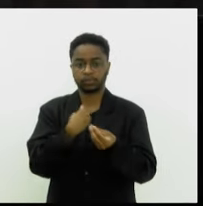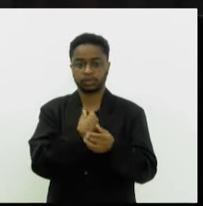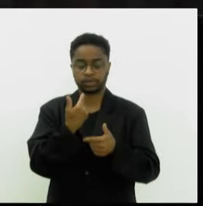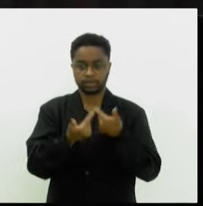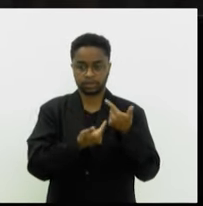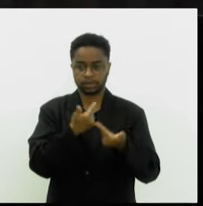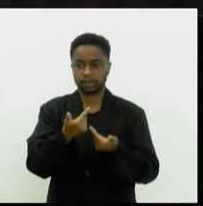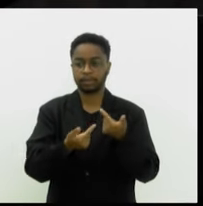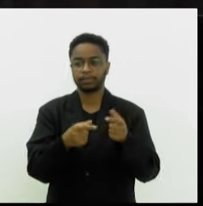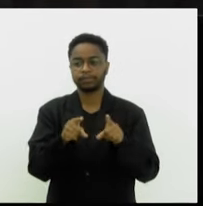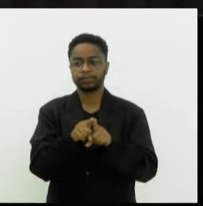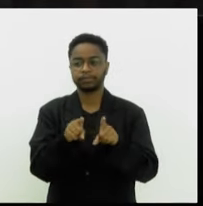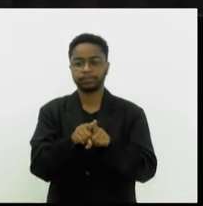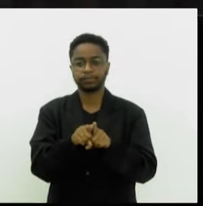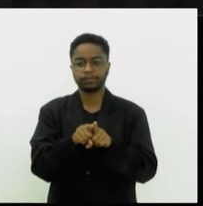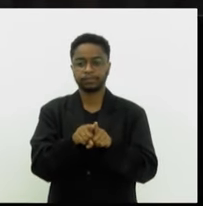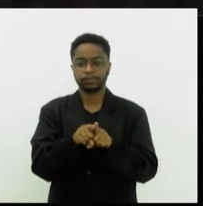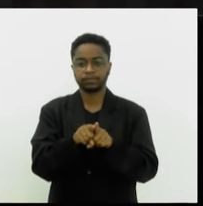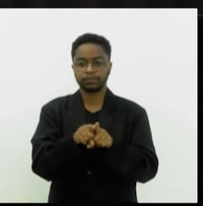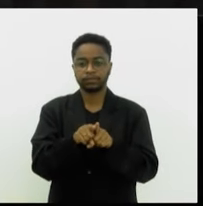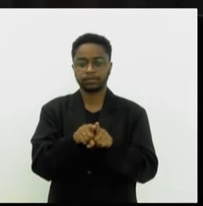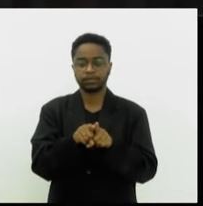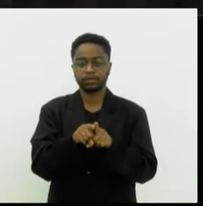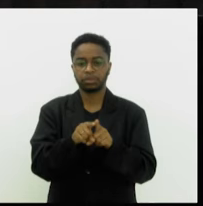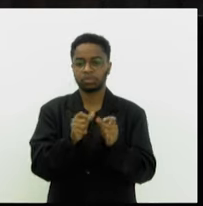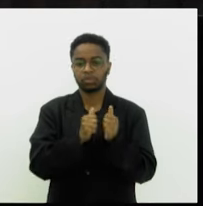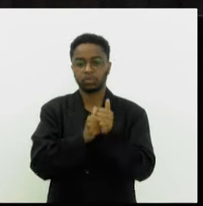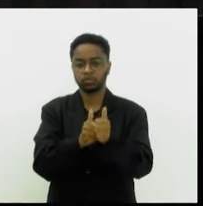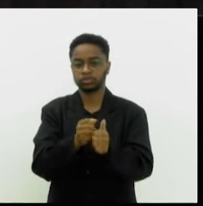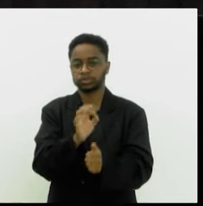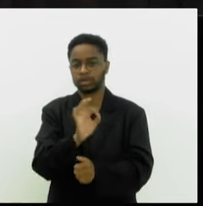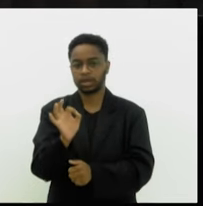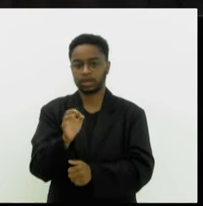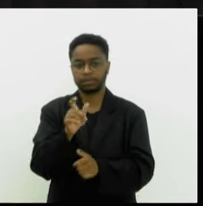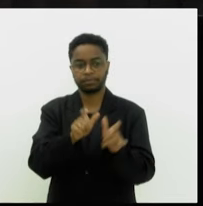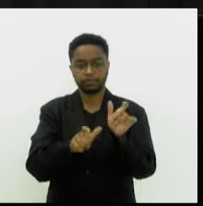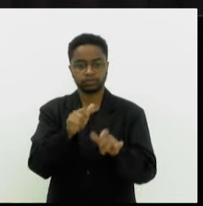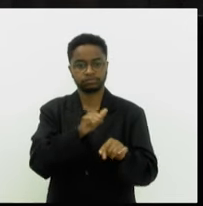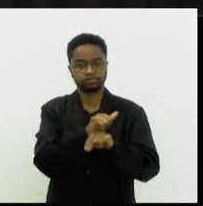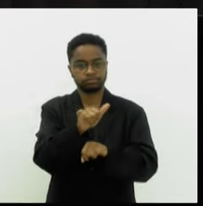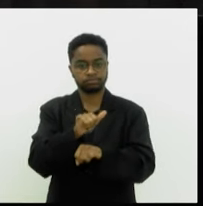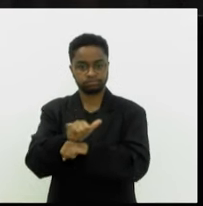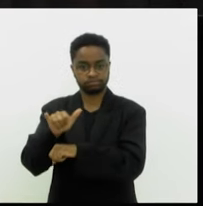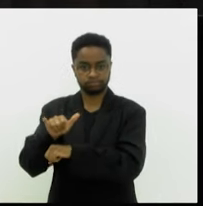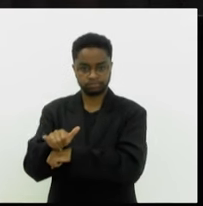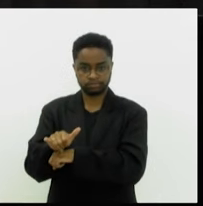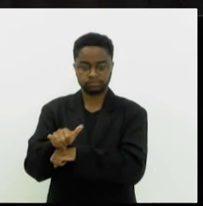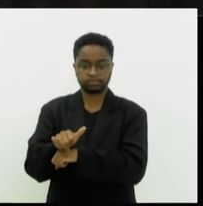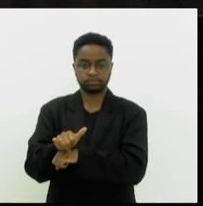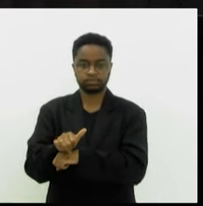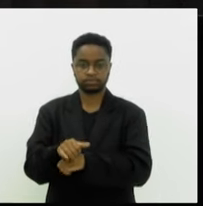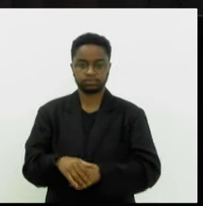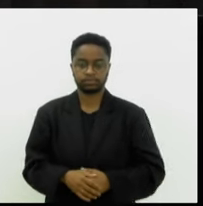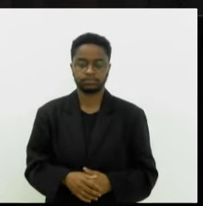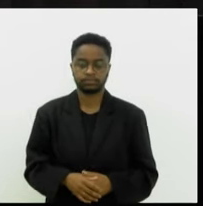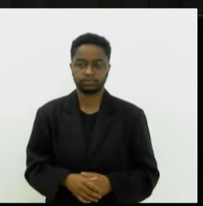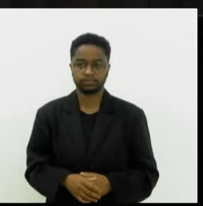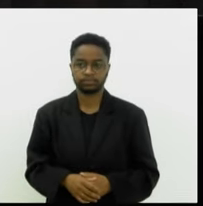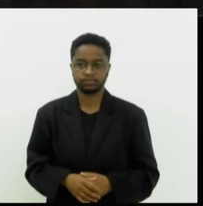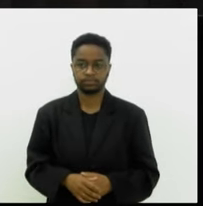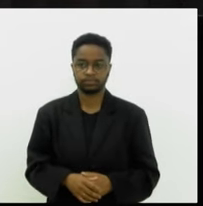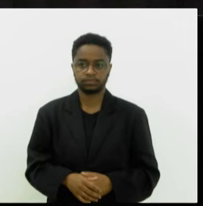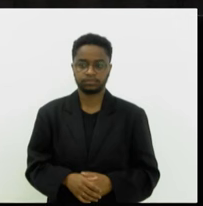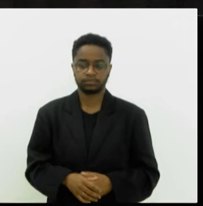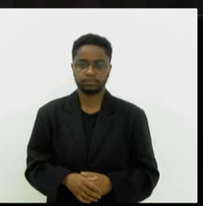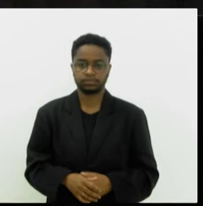irem na onda de enganadores que por aí andam atravessando o caminho dos